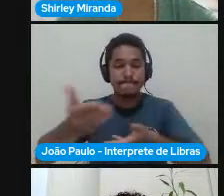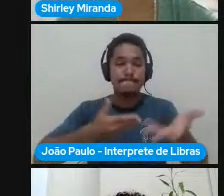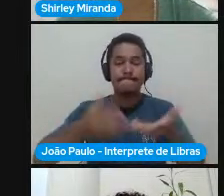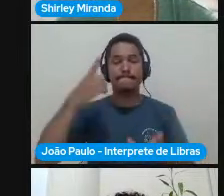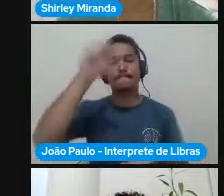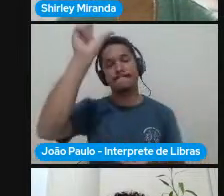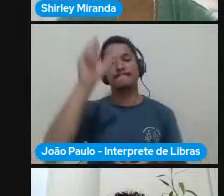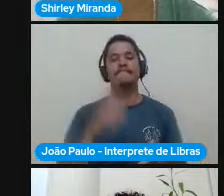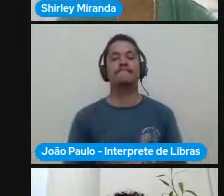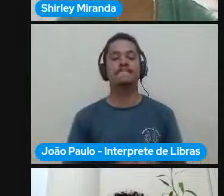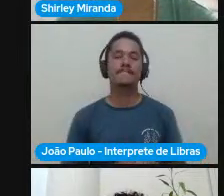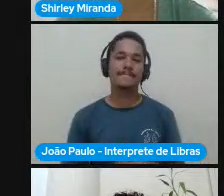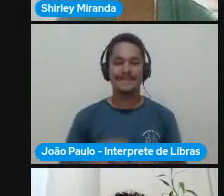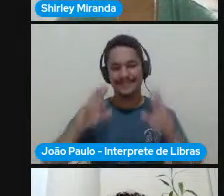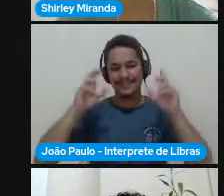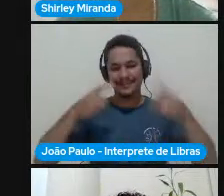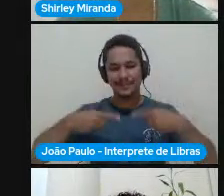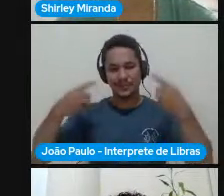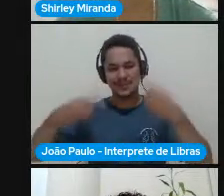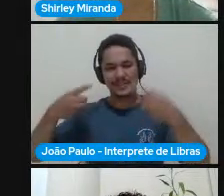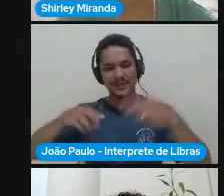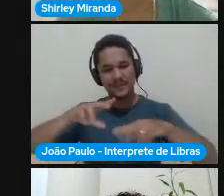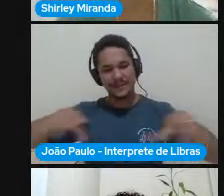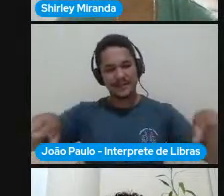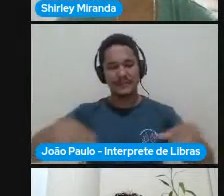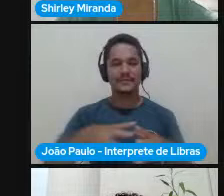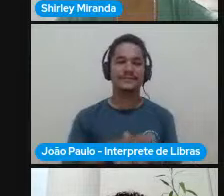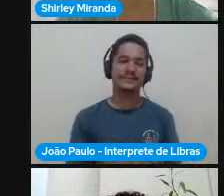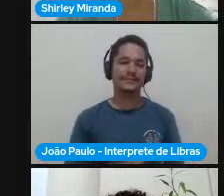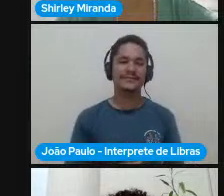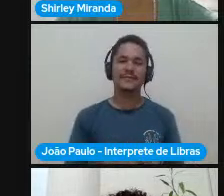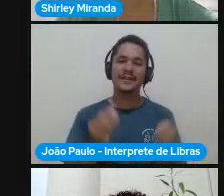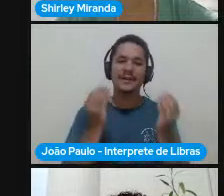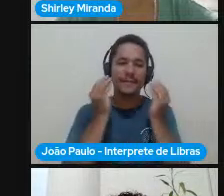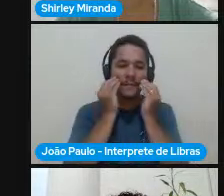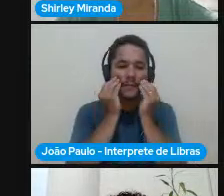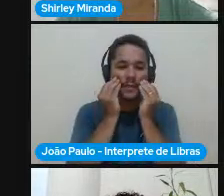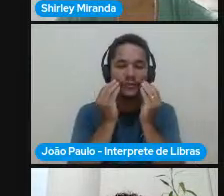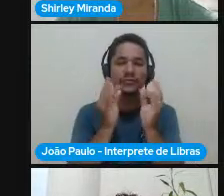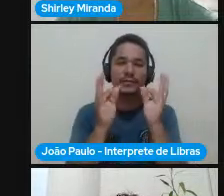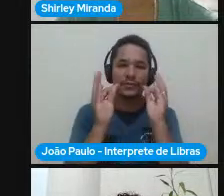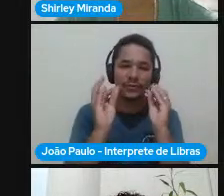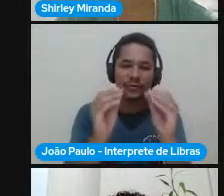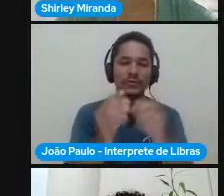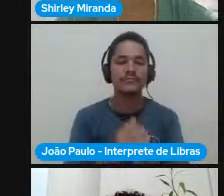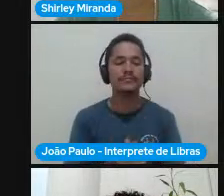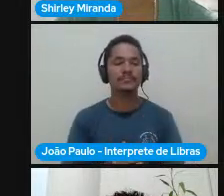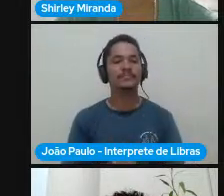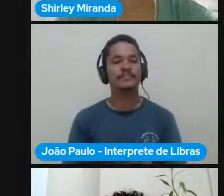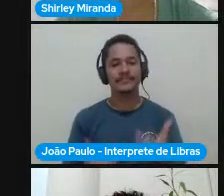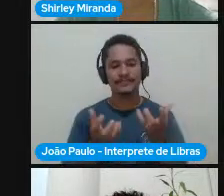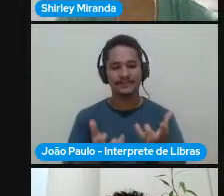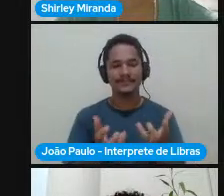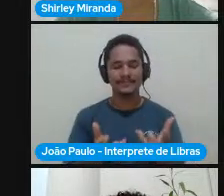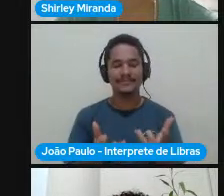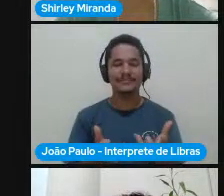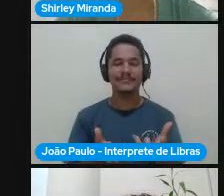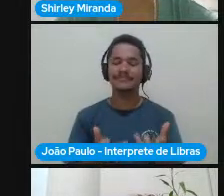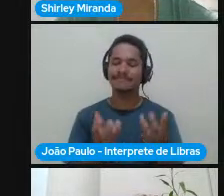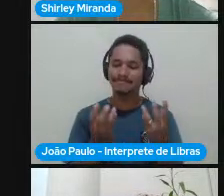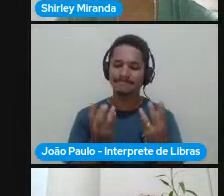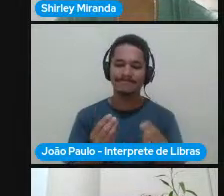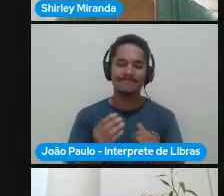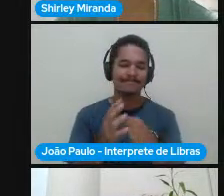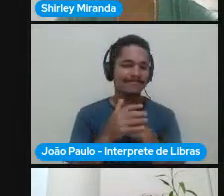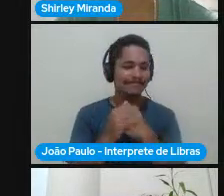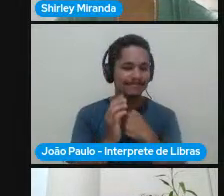muitas discussões prazerosas. Então, um beijo grande para todos e eu quero só dizer que é com muito, muito